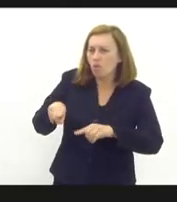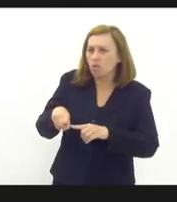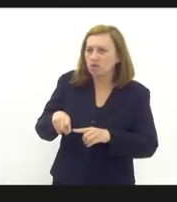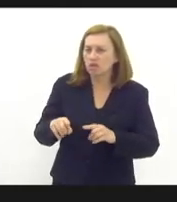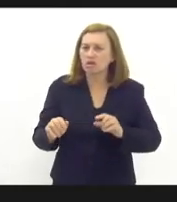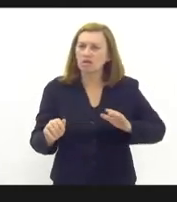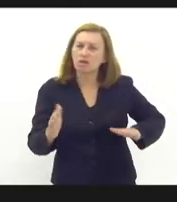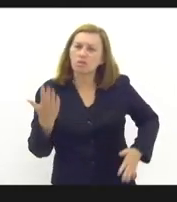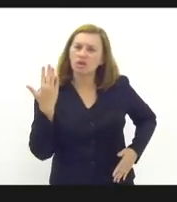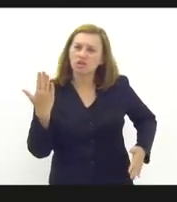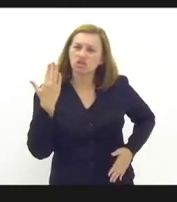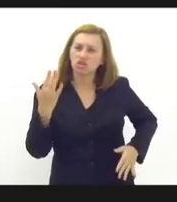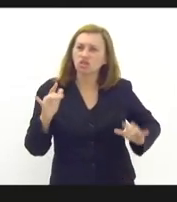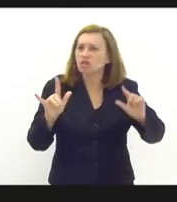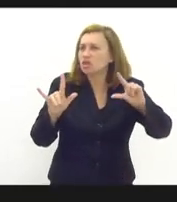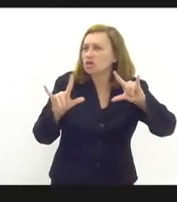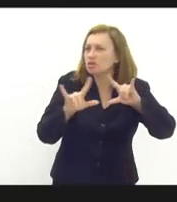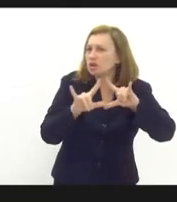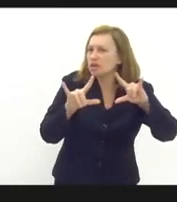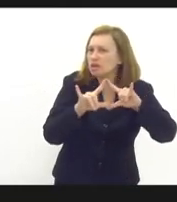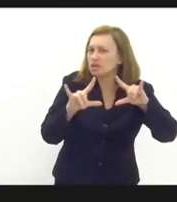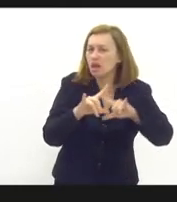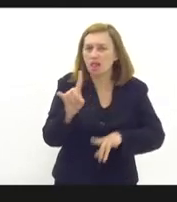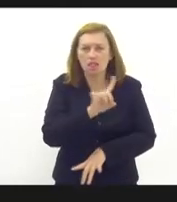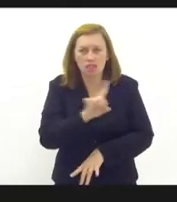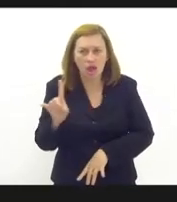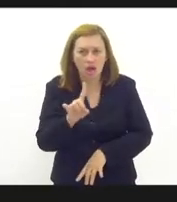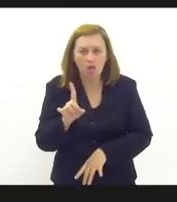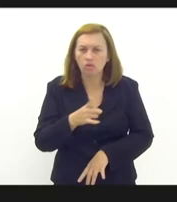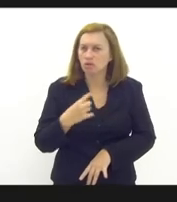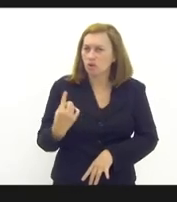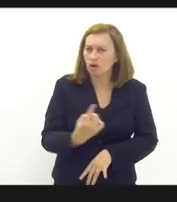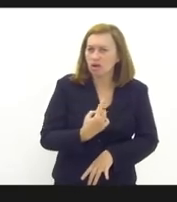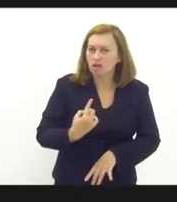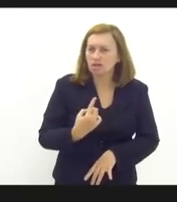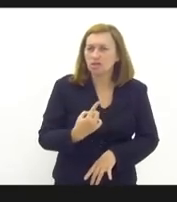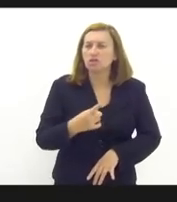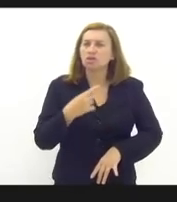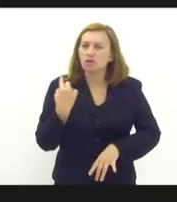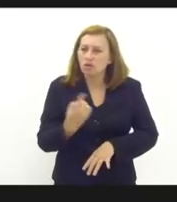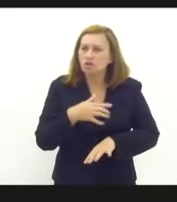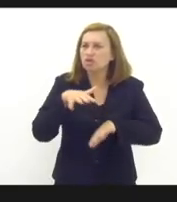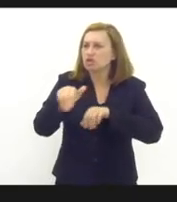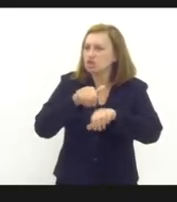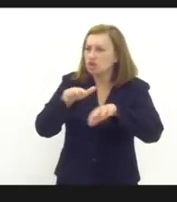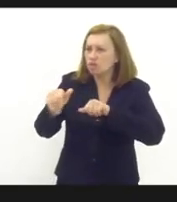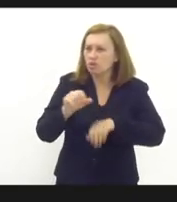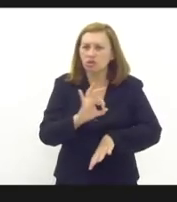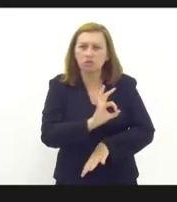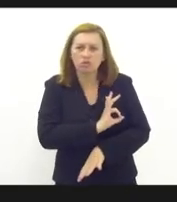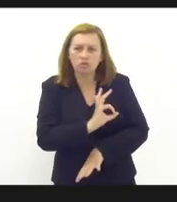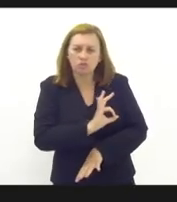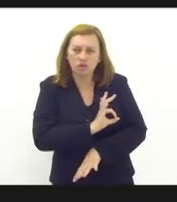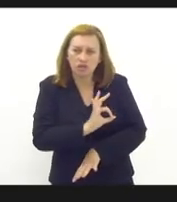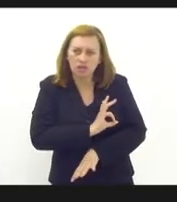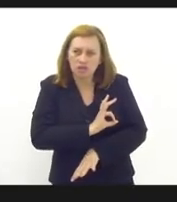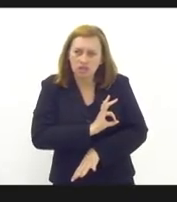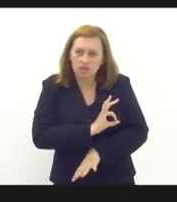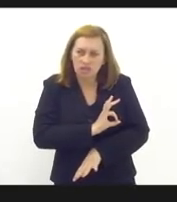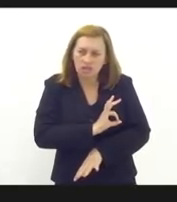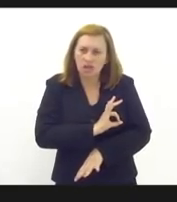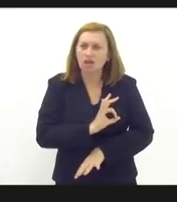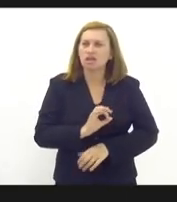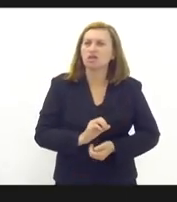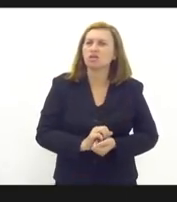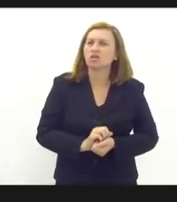Não, não fomos nós que fizemos isso. Não fomos nós que chamamos os policiais de homicidas quando